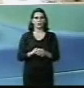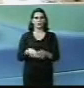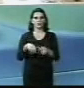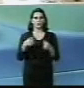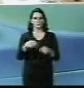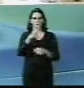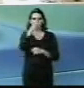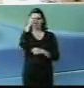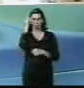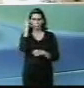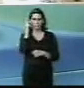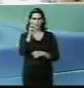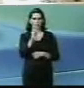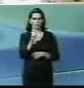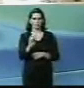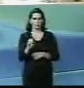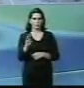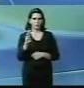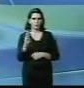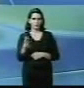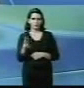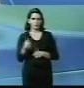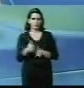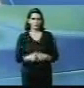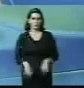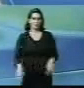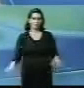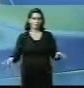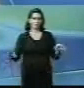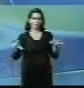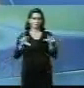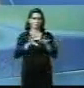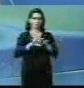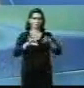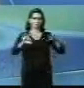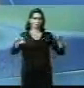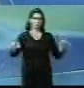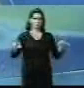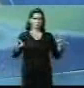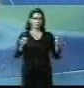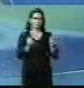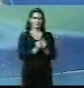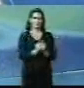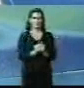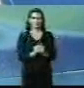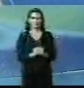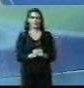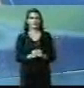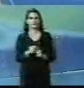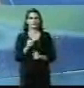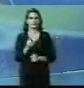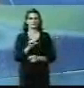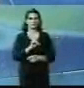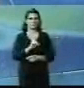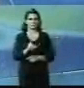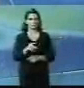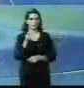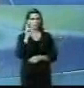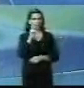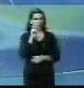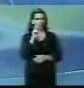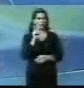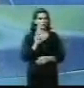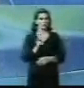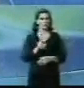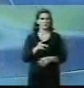destino, né, no servidor web lá. Então, ele vai criar uma seção entre esses dois, não diretamente. Lembre-se sempre